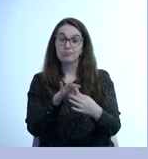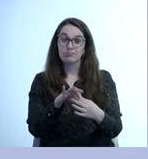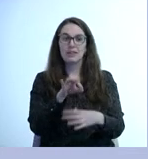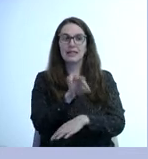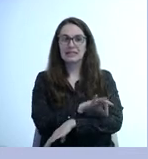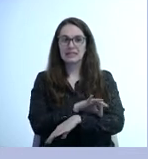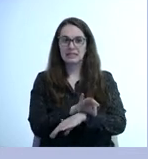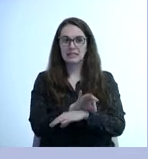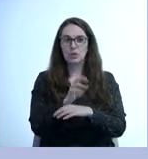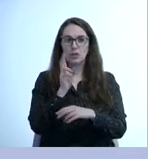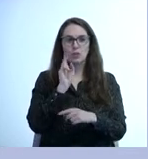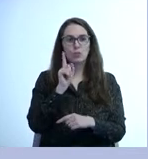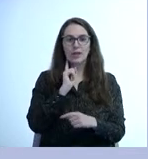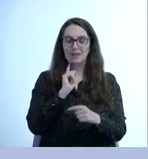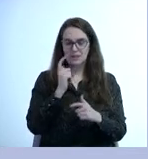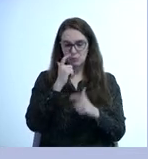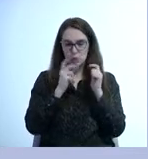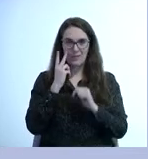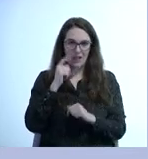da urbanidade e do urbano,